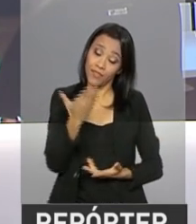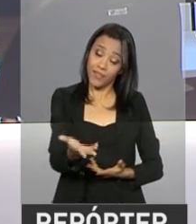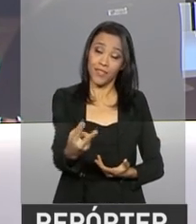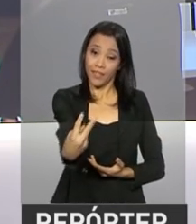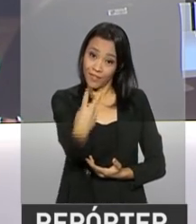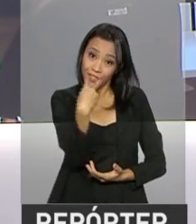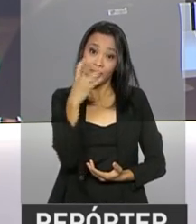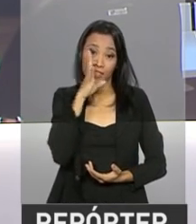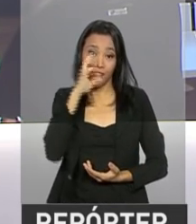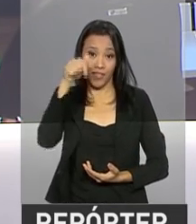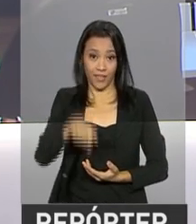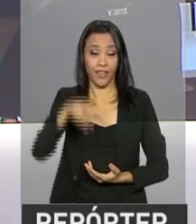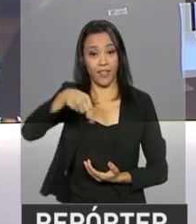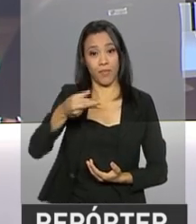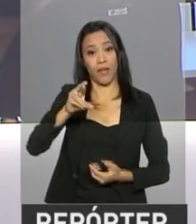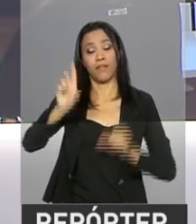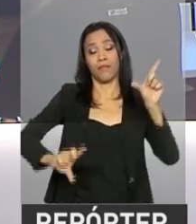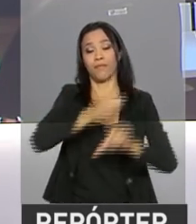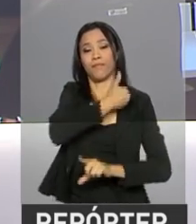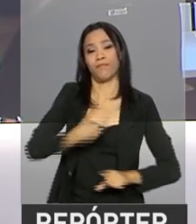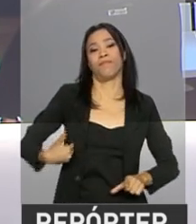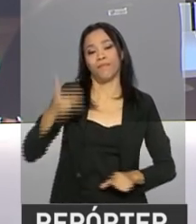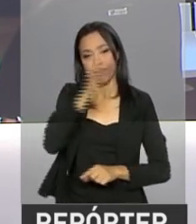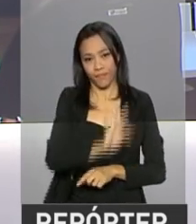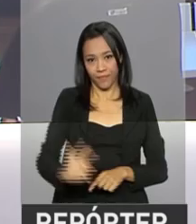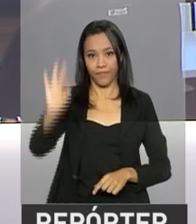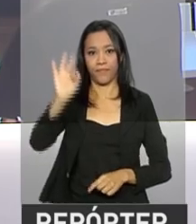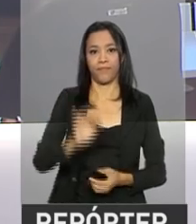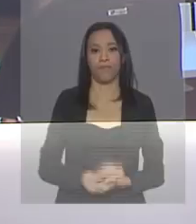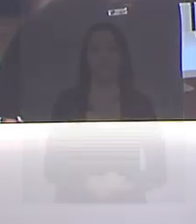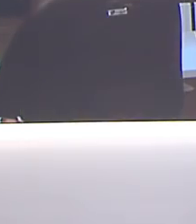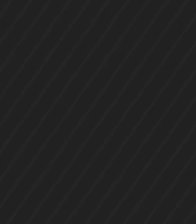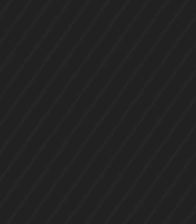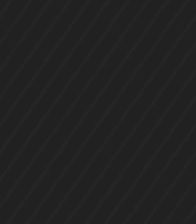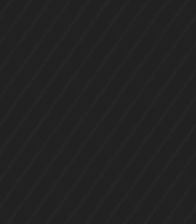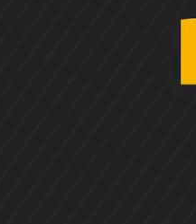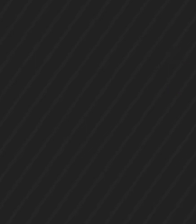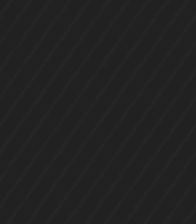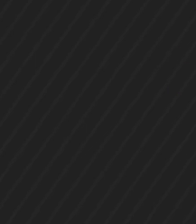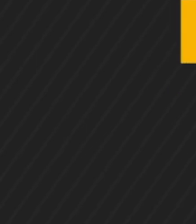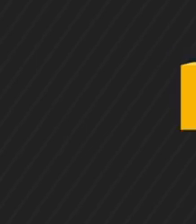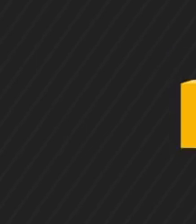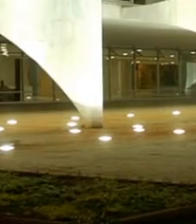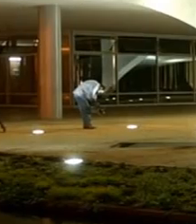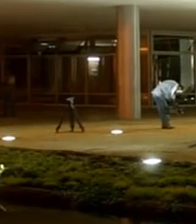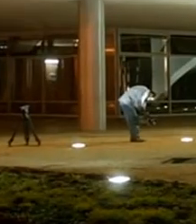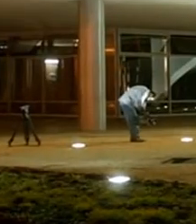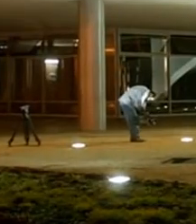continue com a gente aqui na NBR, a TV do Governo Federal.